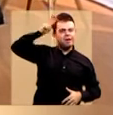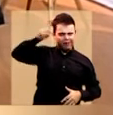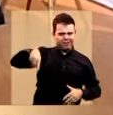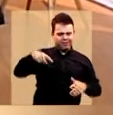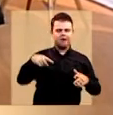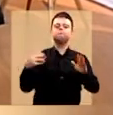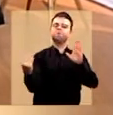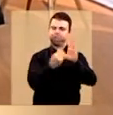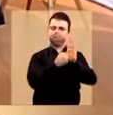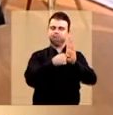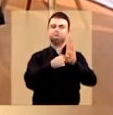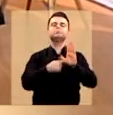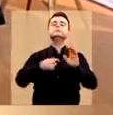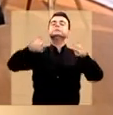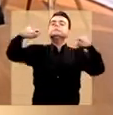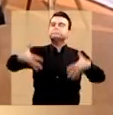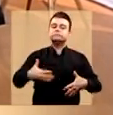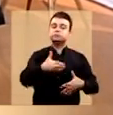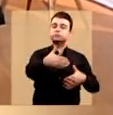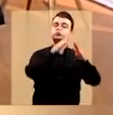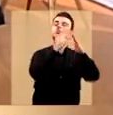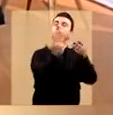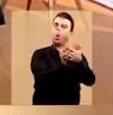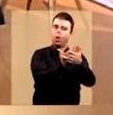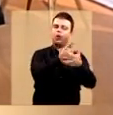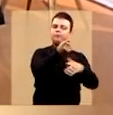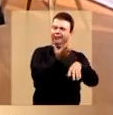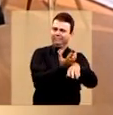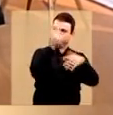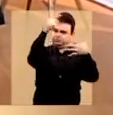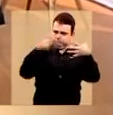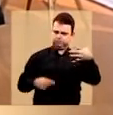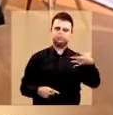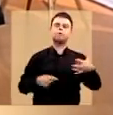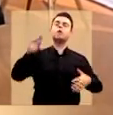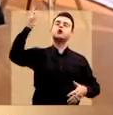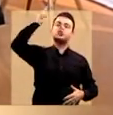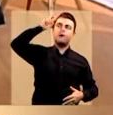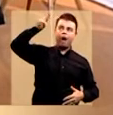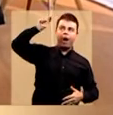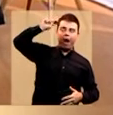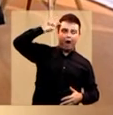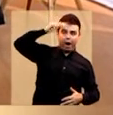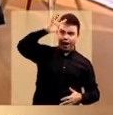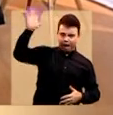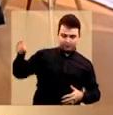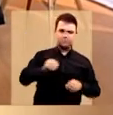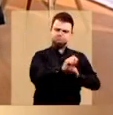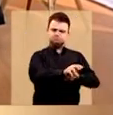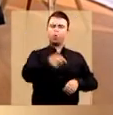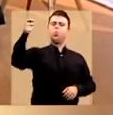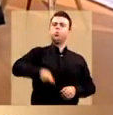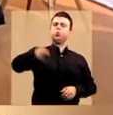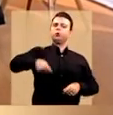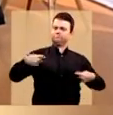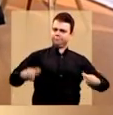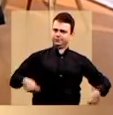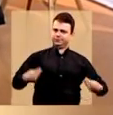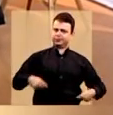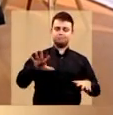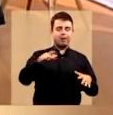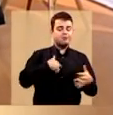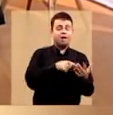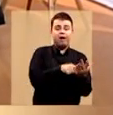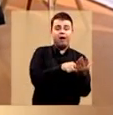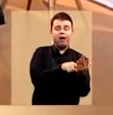É a lei que torna obrigatório o ensino da cultura e história africana, não é? Isso. E isso vai mudar muito. Né?